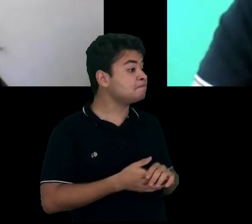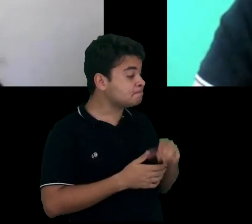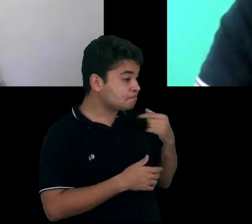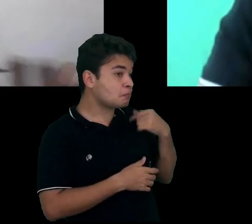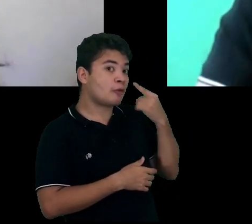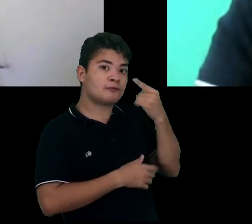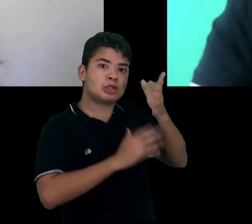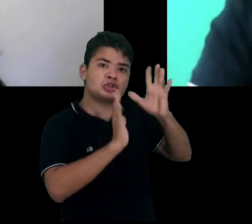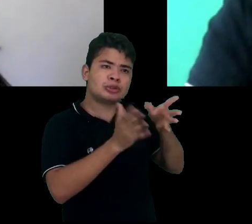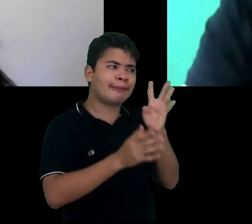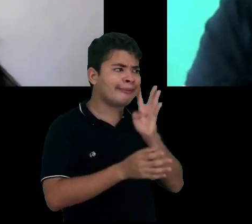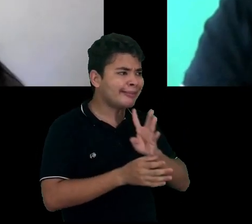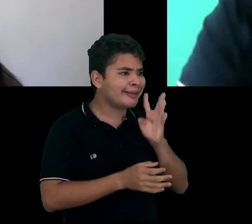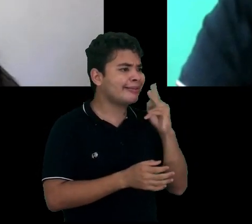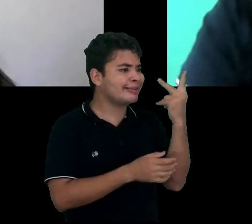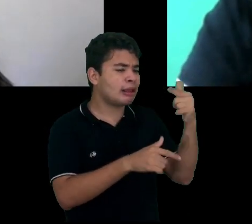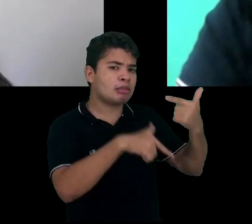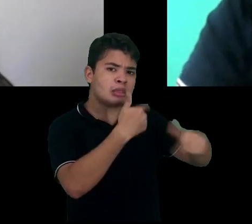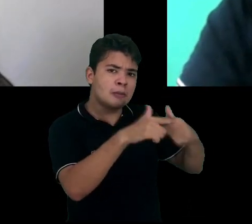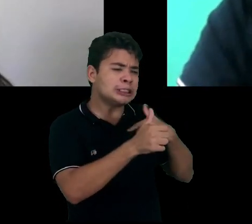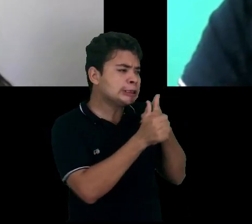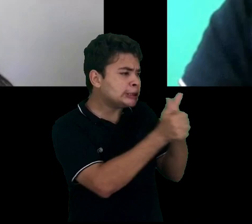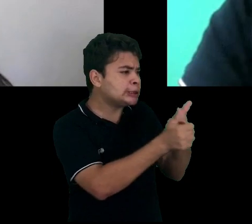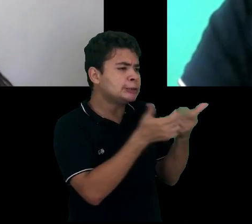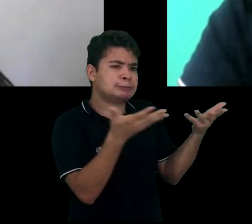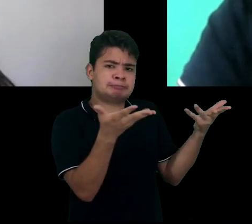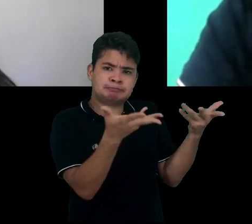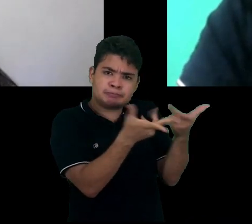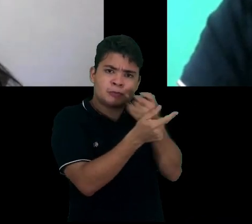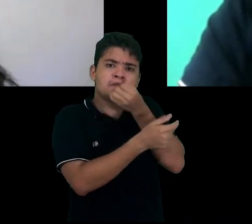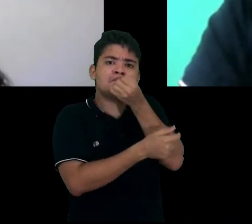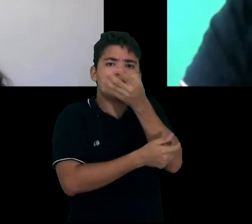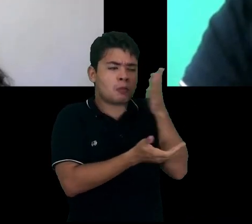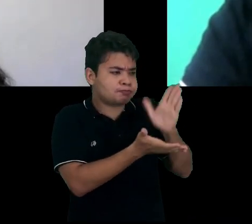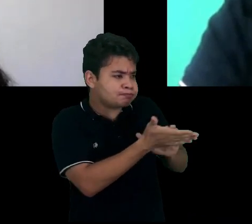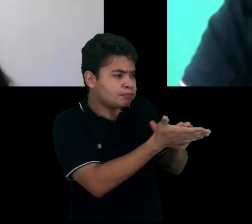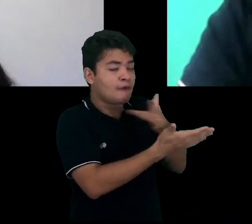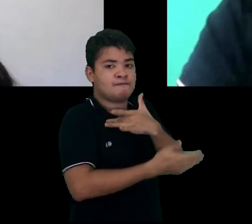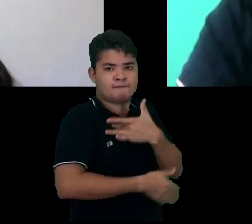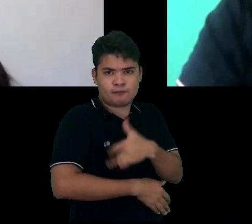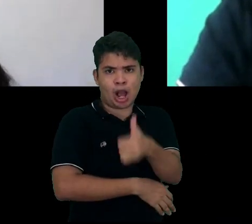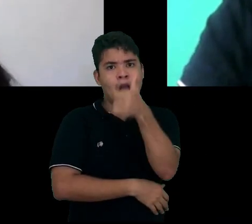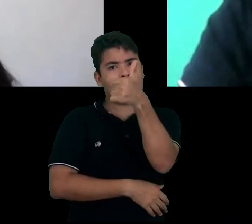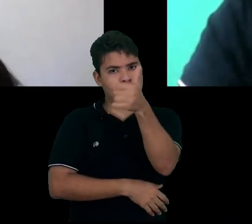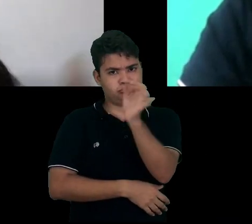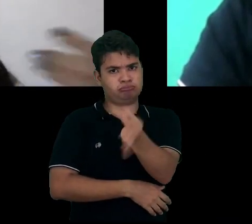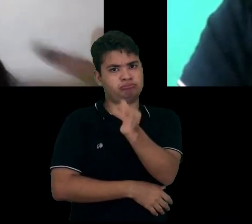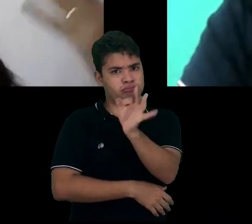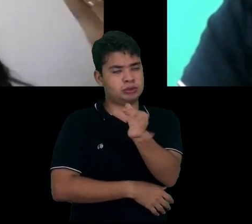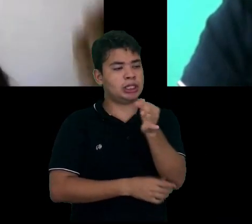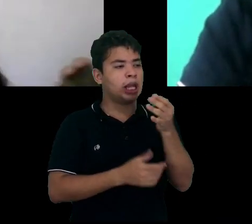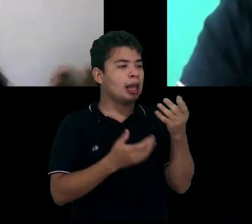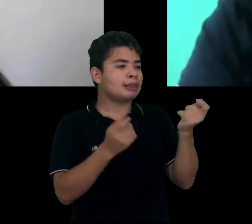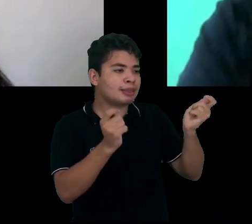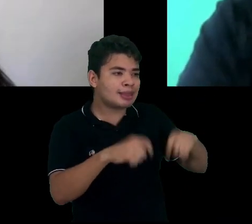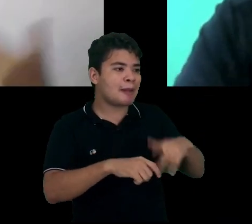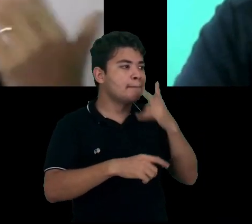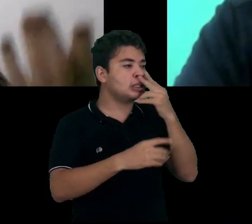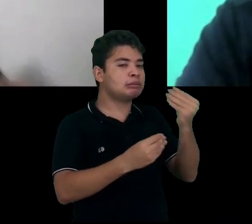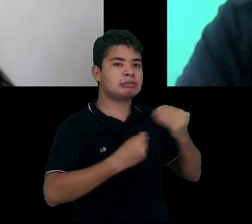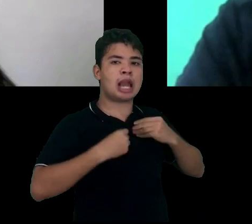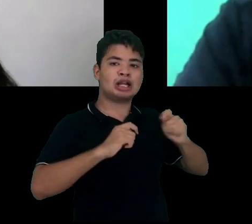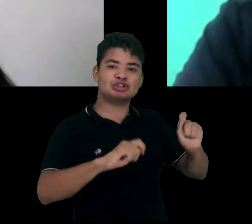do Diogo, acompanho, né? O trabalho dele é excelente, vale a pena, viu? Então, a gente, né, descobrir, se desafiar, né?